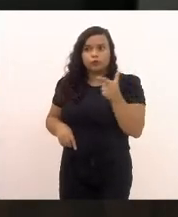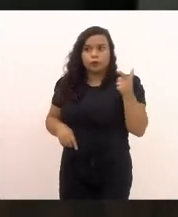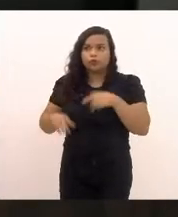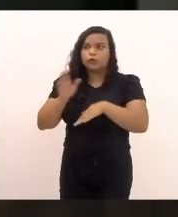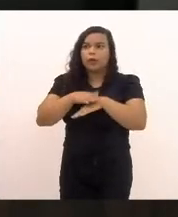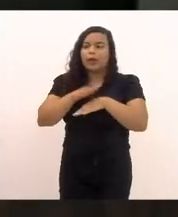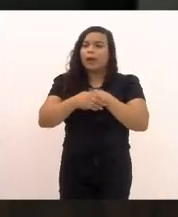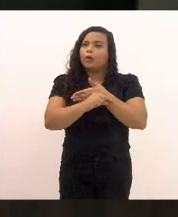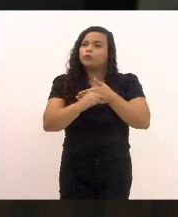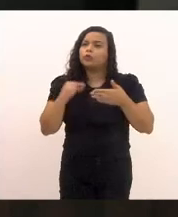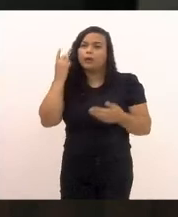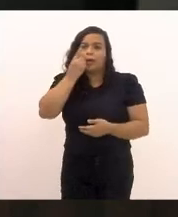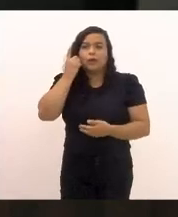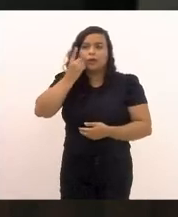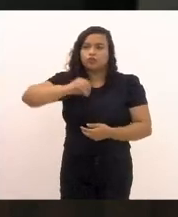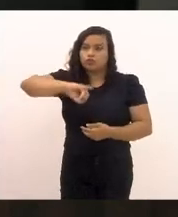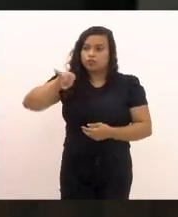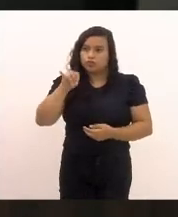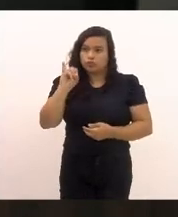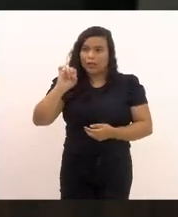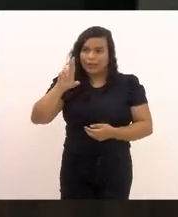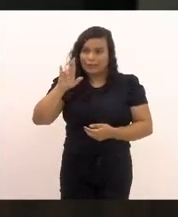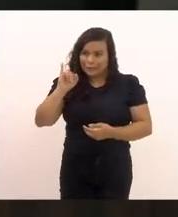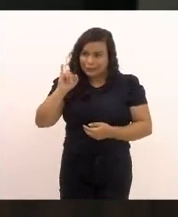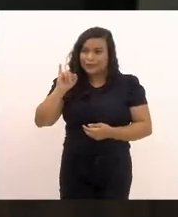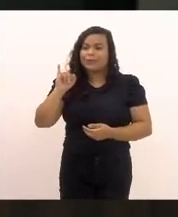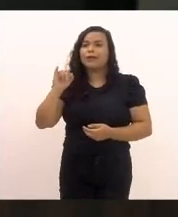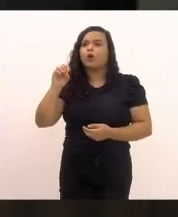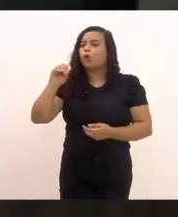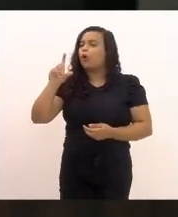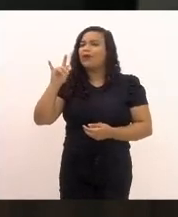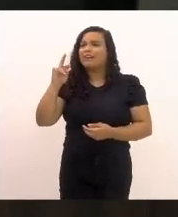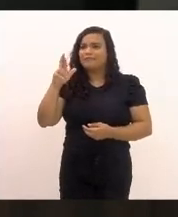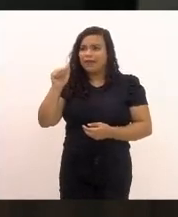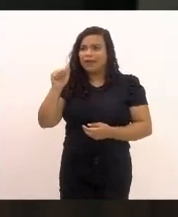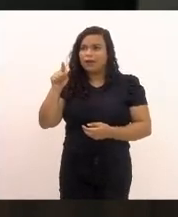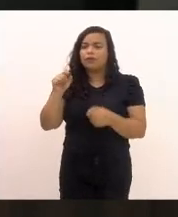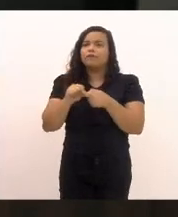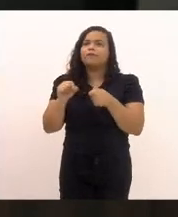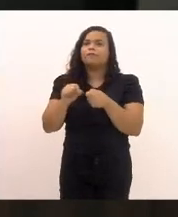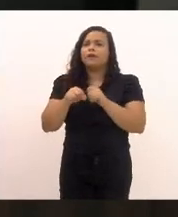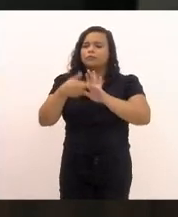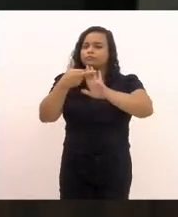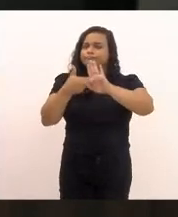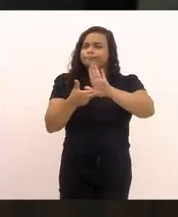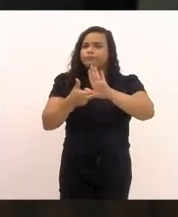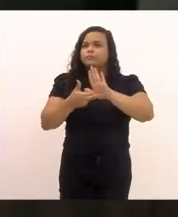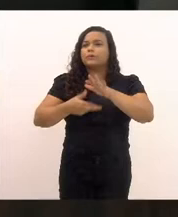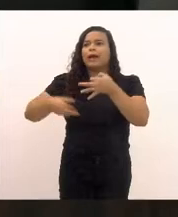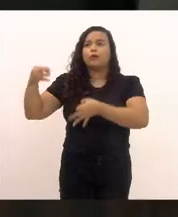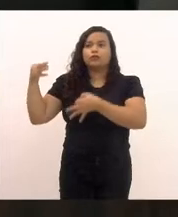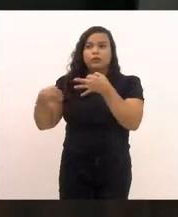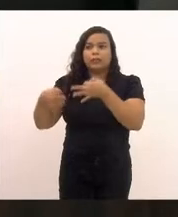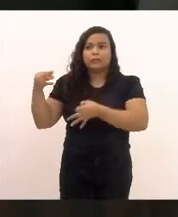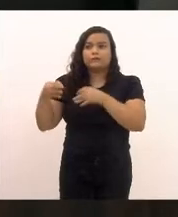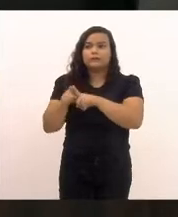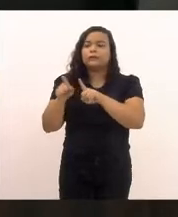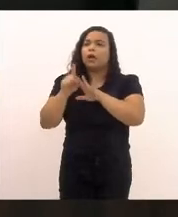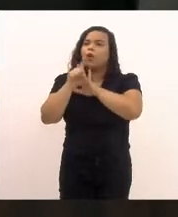Jari Oliveira, que regulamenta a realização de audiência e consultas